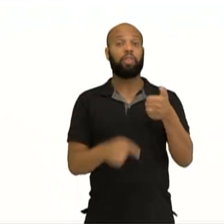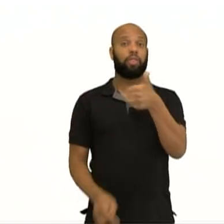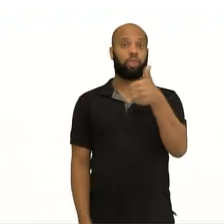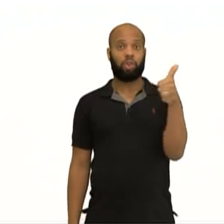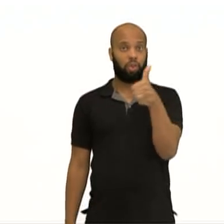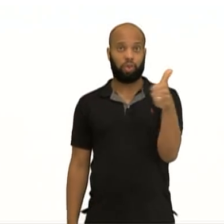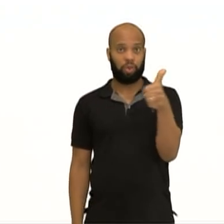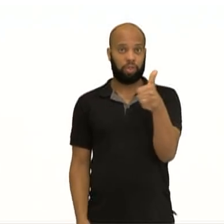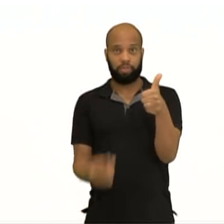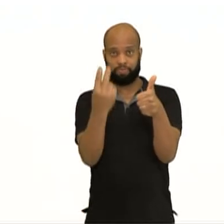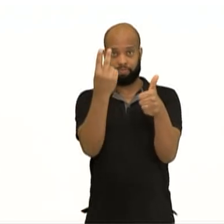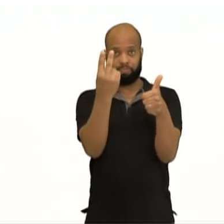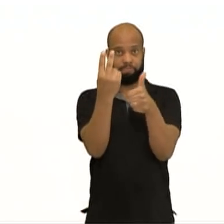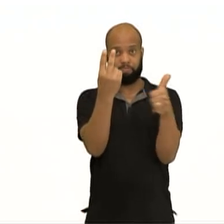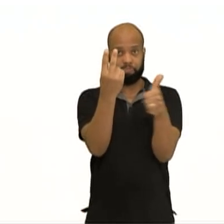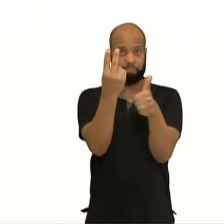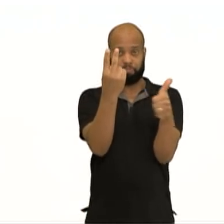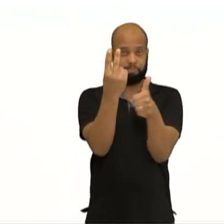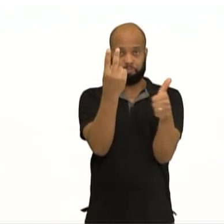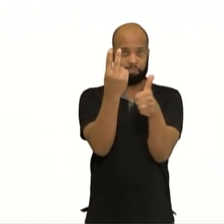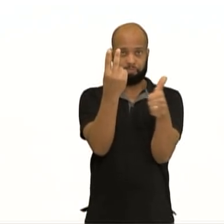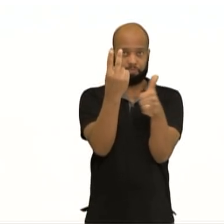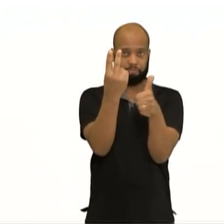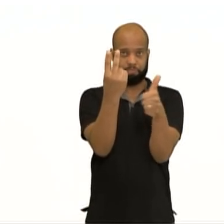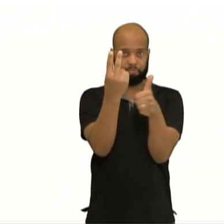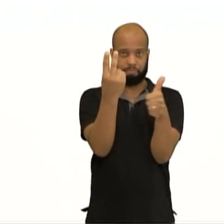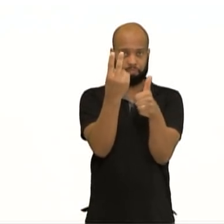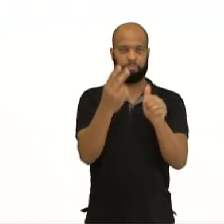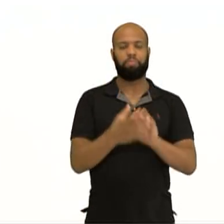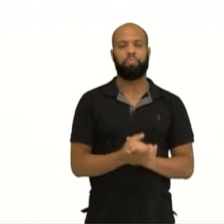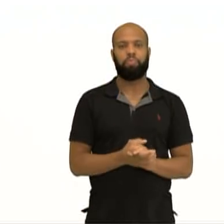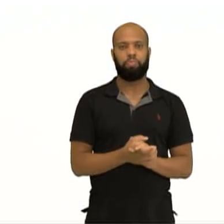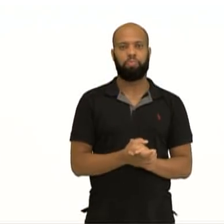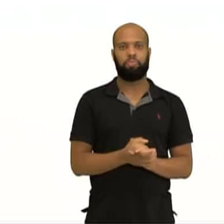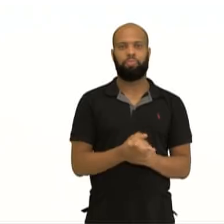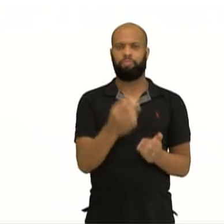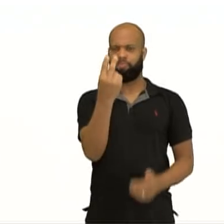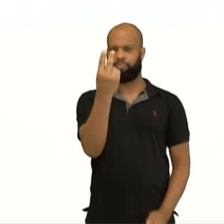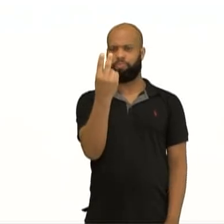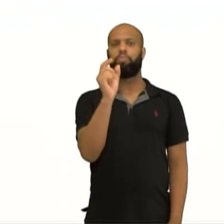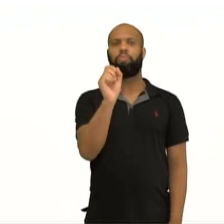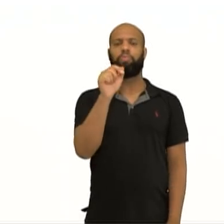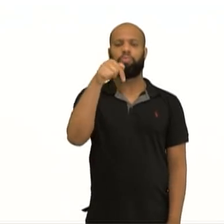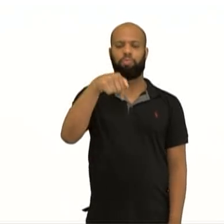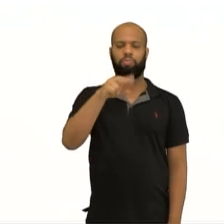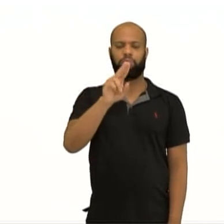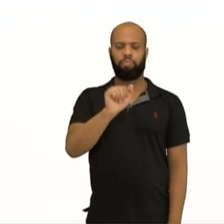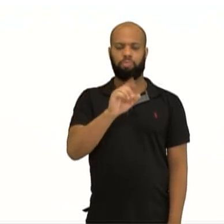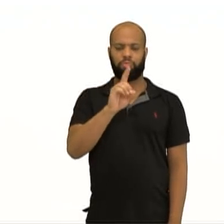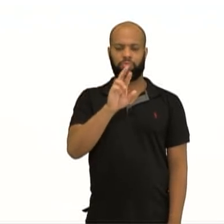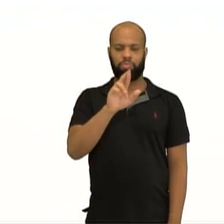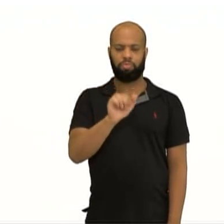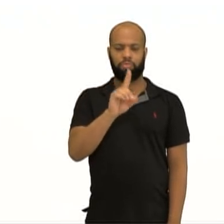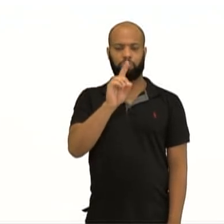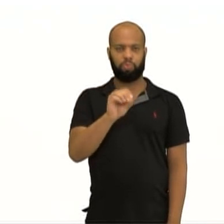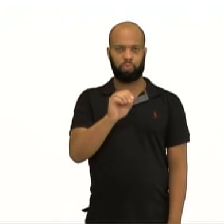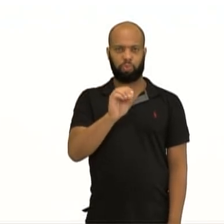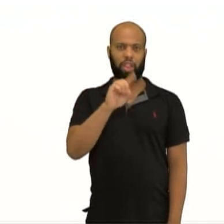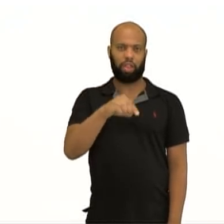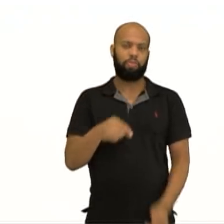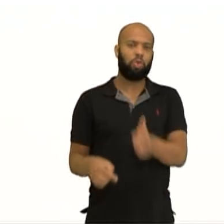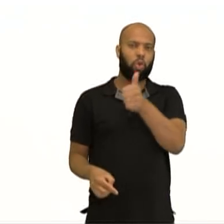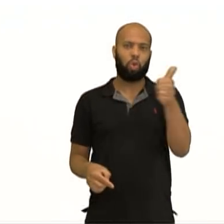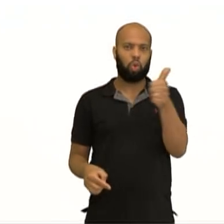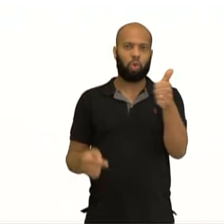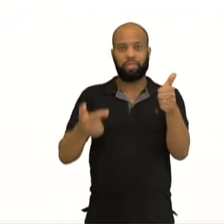2. Então, aqui eu tenho 11 ao quadrado, ou seja, 11 elevado à segunda potência, ou